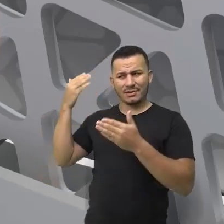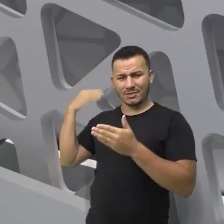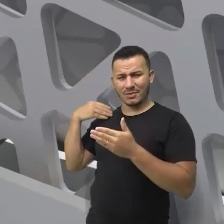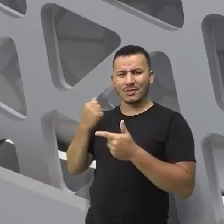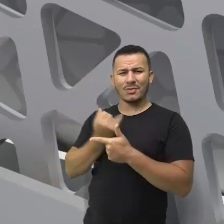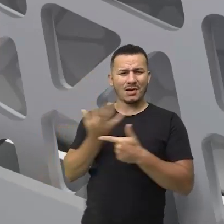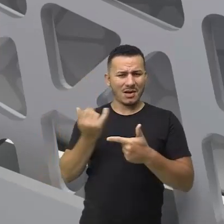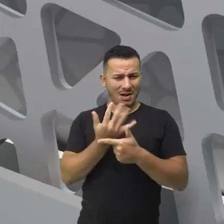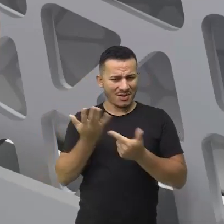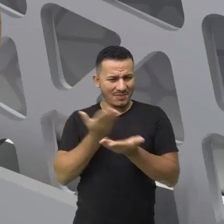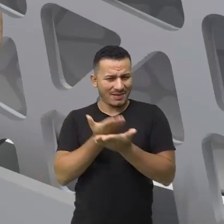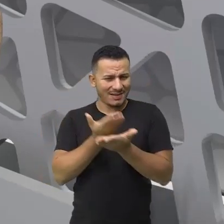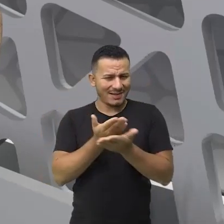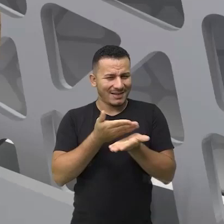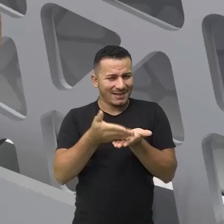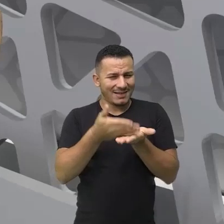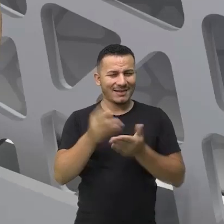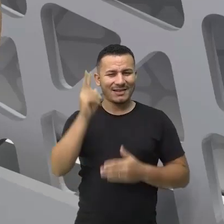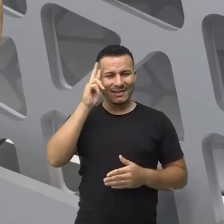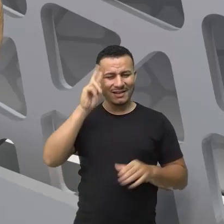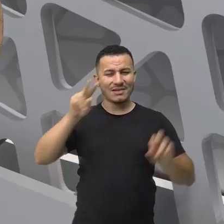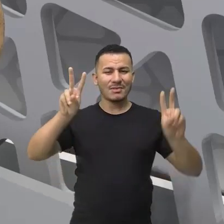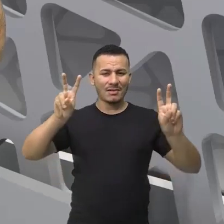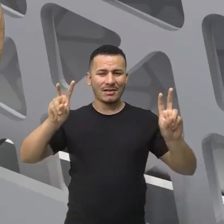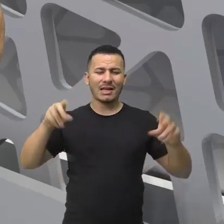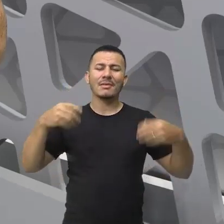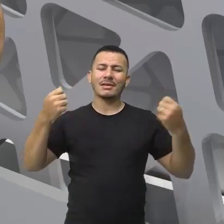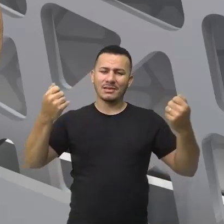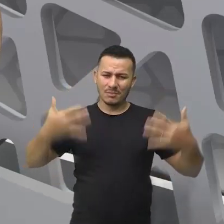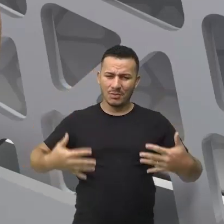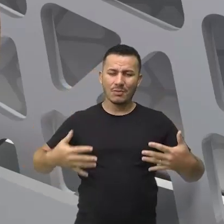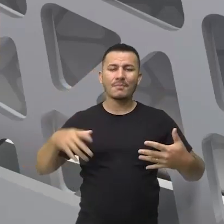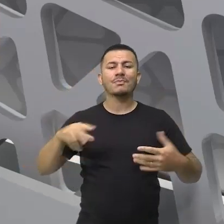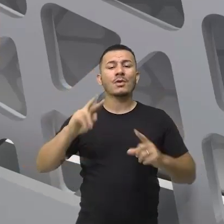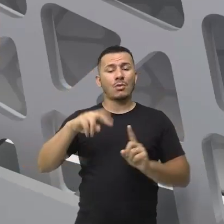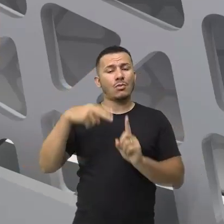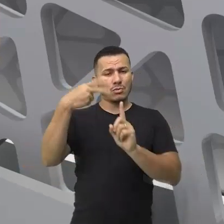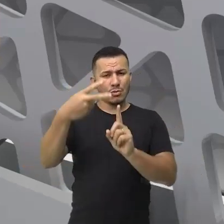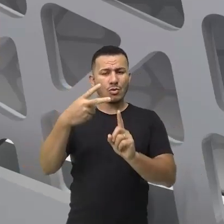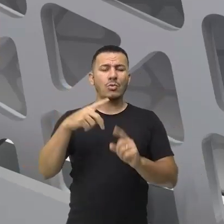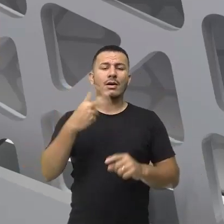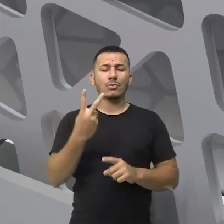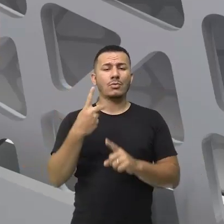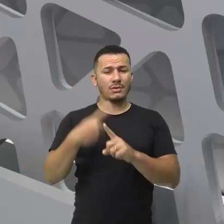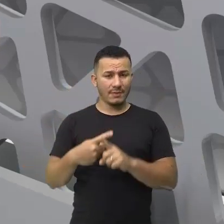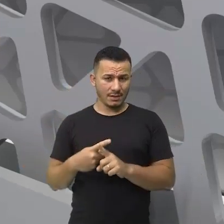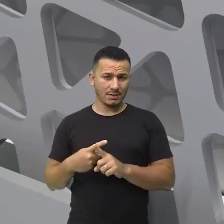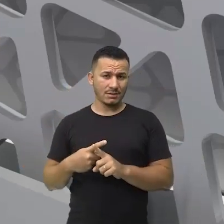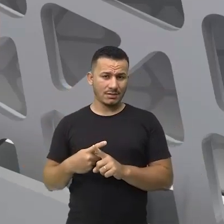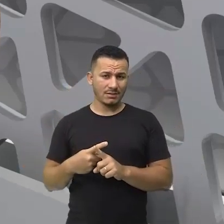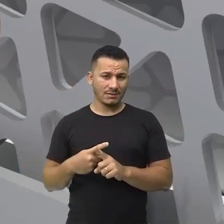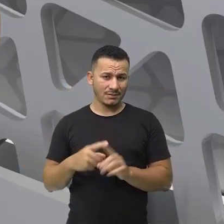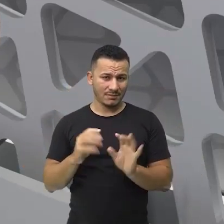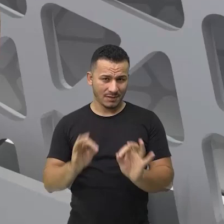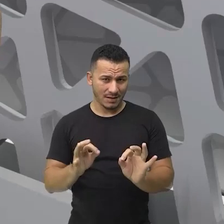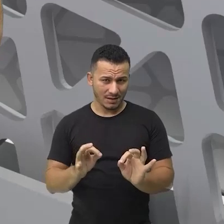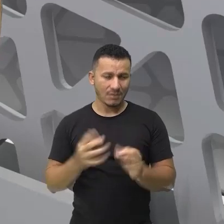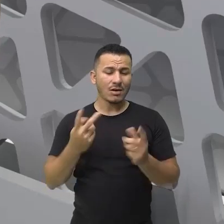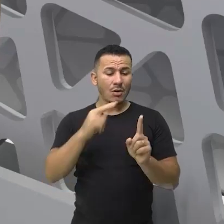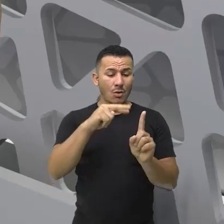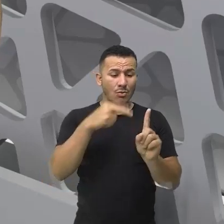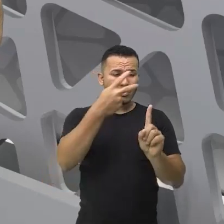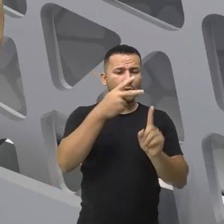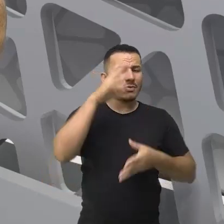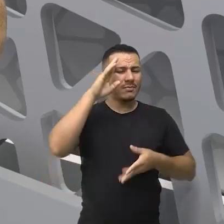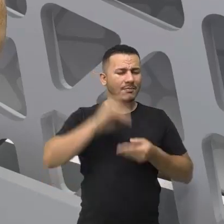dobro. Aí, bora remeter um pouquinho às nossas aulas que a gente estudou de álgebra, né? A introdução da álgebra, que fala que